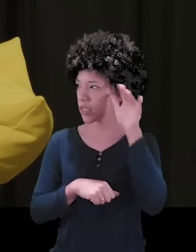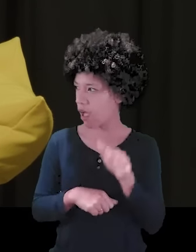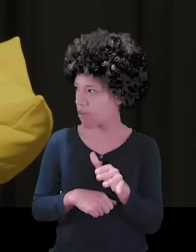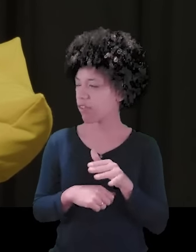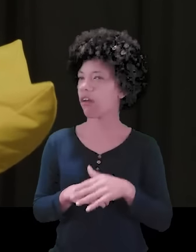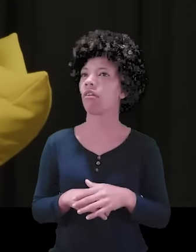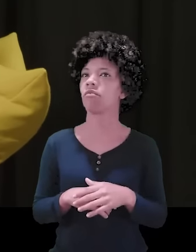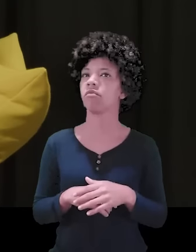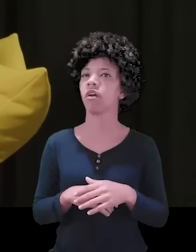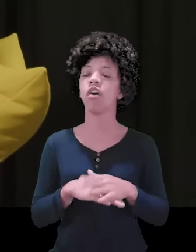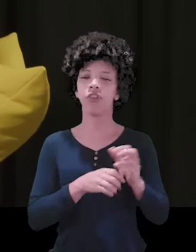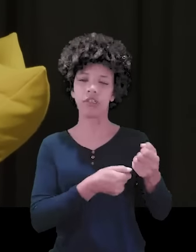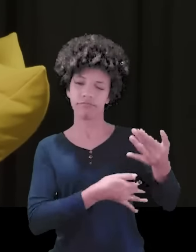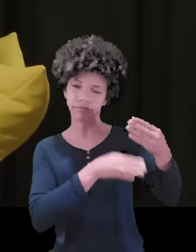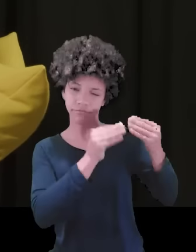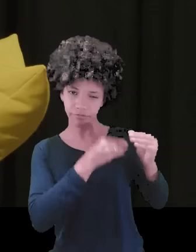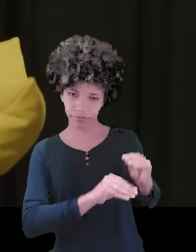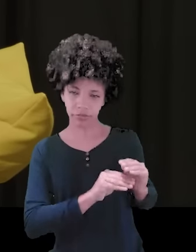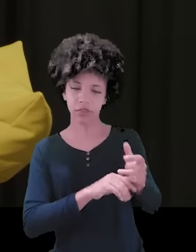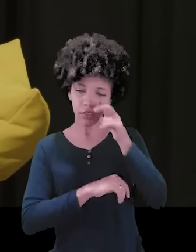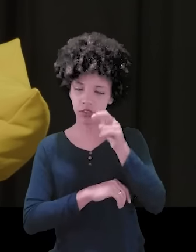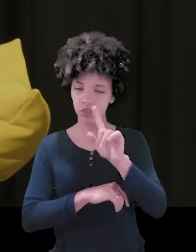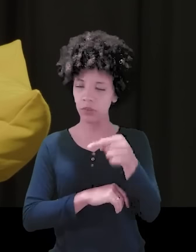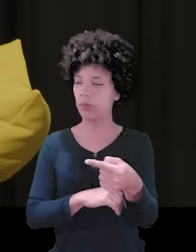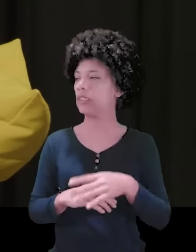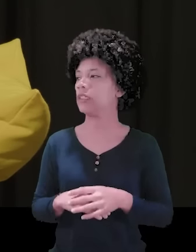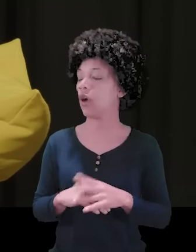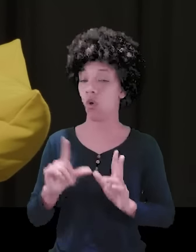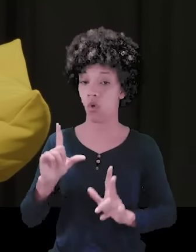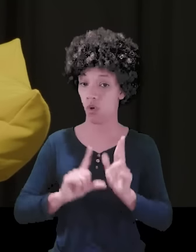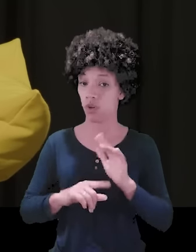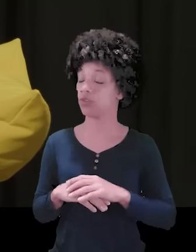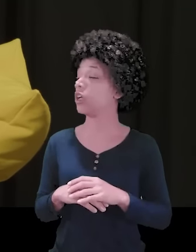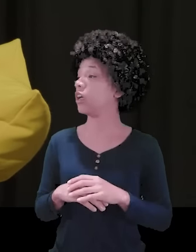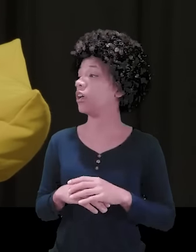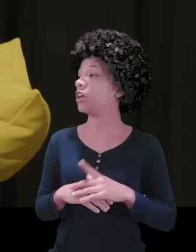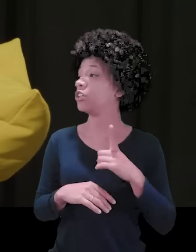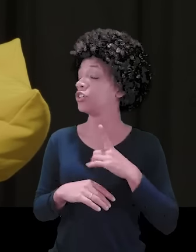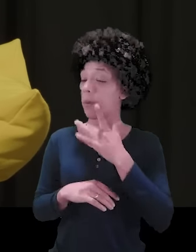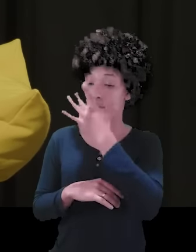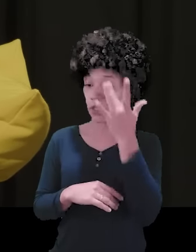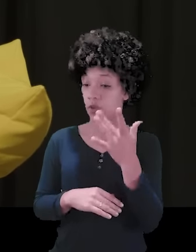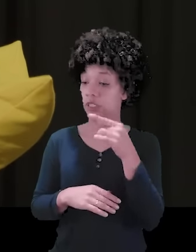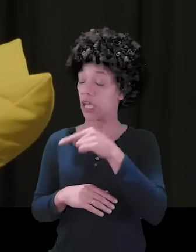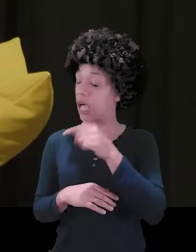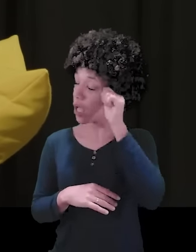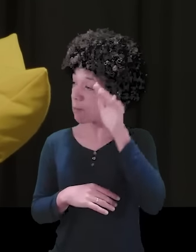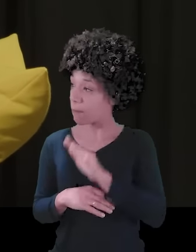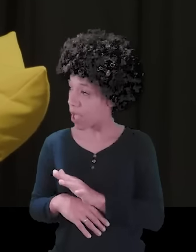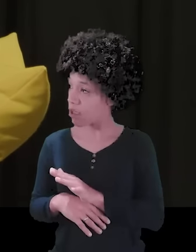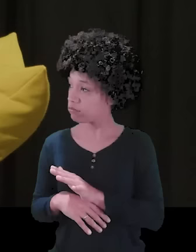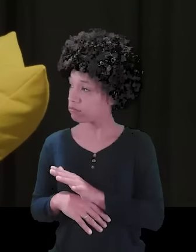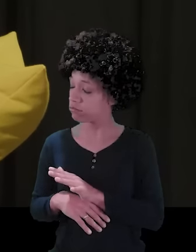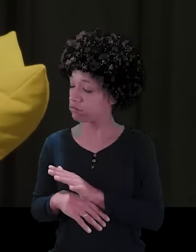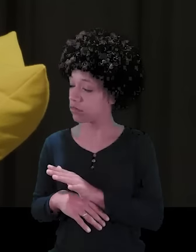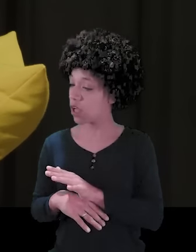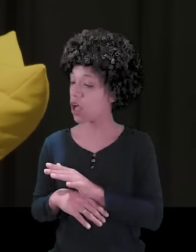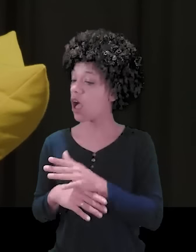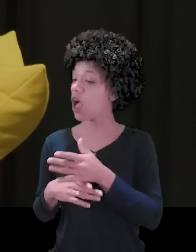África vou deixar aqui na descrição Depois precisa assistir o corte ela pegava a pessoas aqui no país da África nela lá